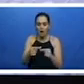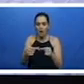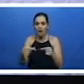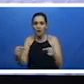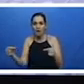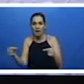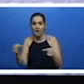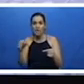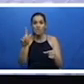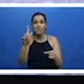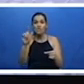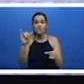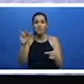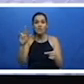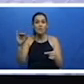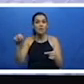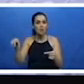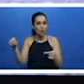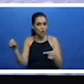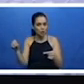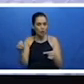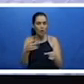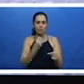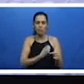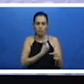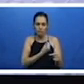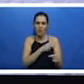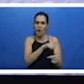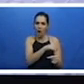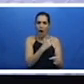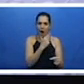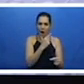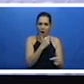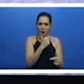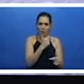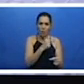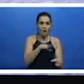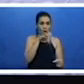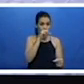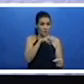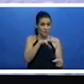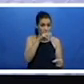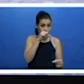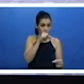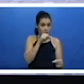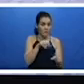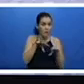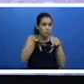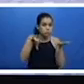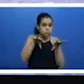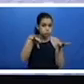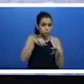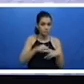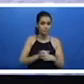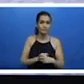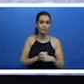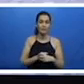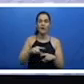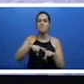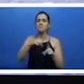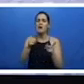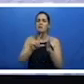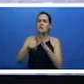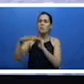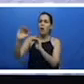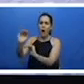que vive em ambiente aquático. E lá ele nada, ele respira por meio de brânquias. Já numa fase